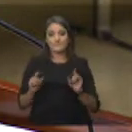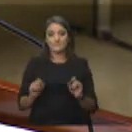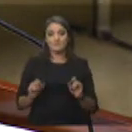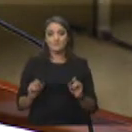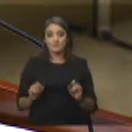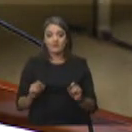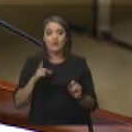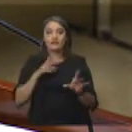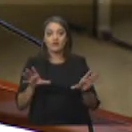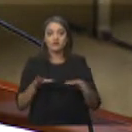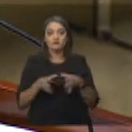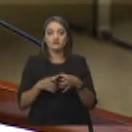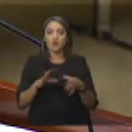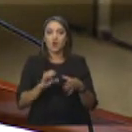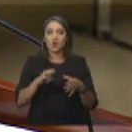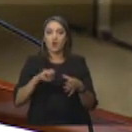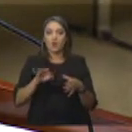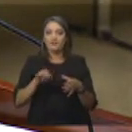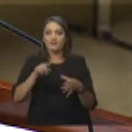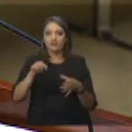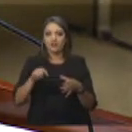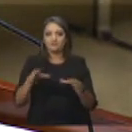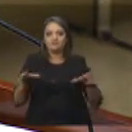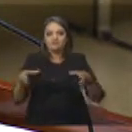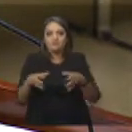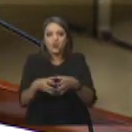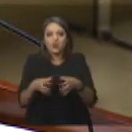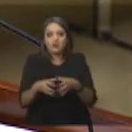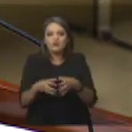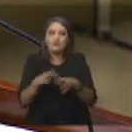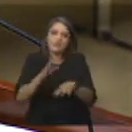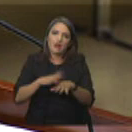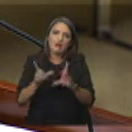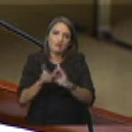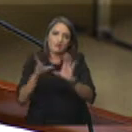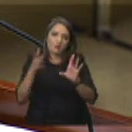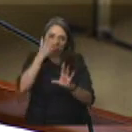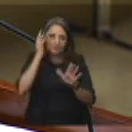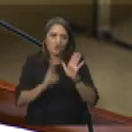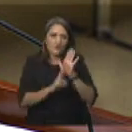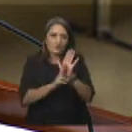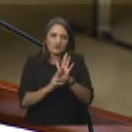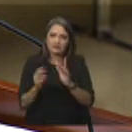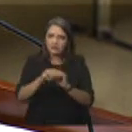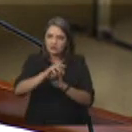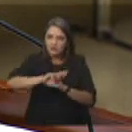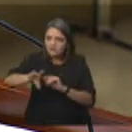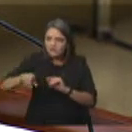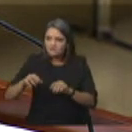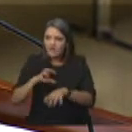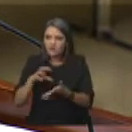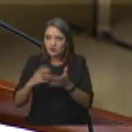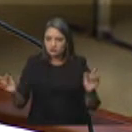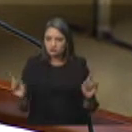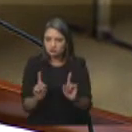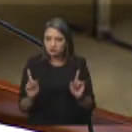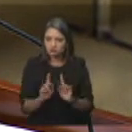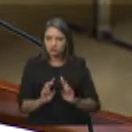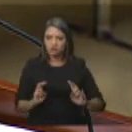criação de um comitê faz com que tenhamos uma gestão mais democrática relativa a esse compartilhamento de